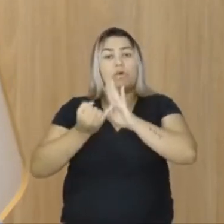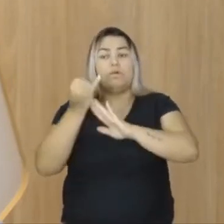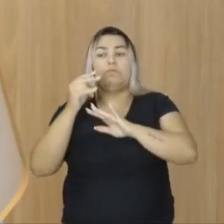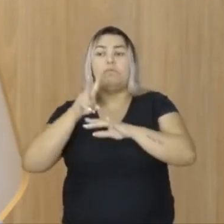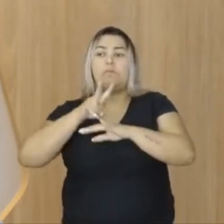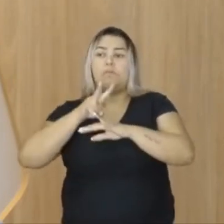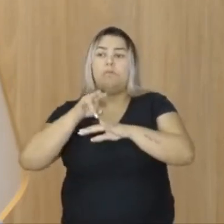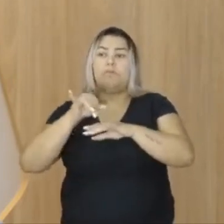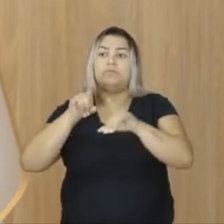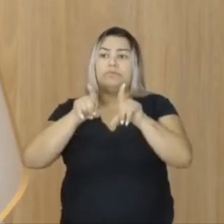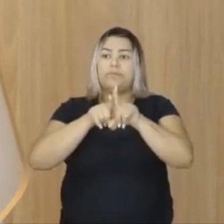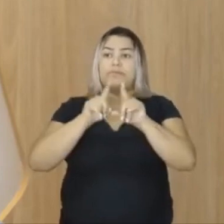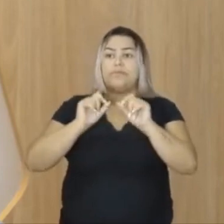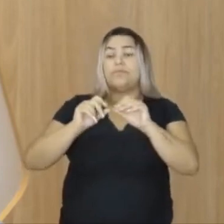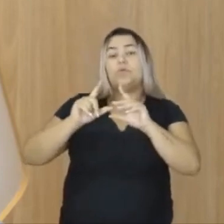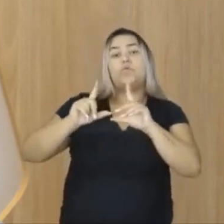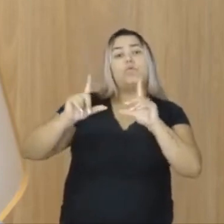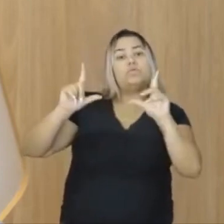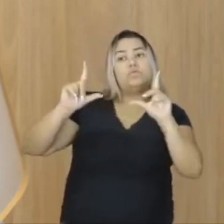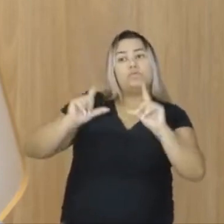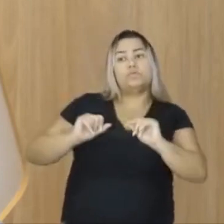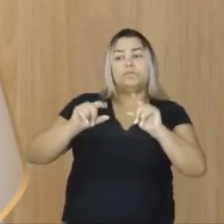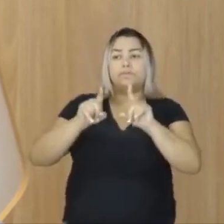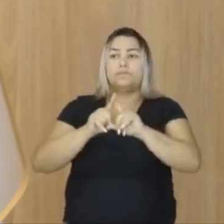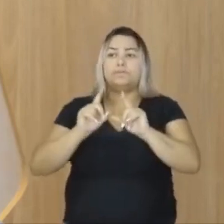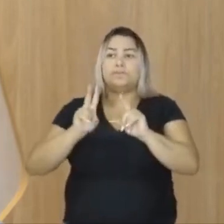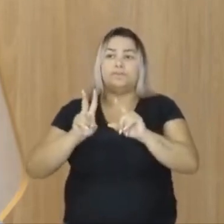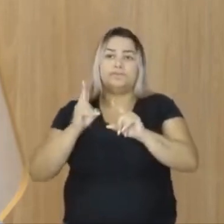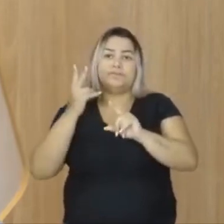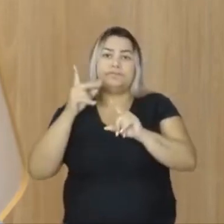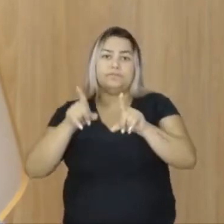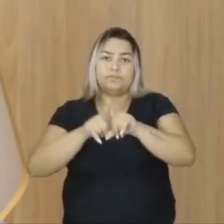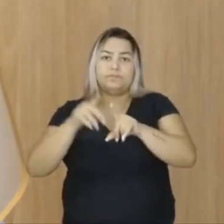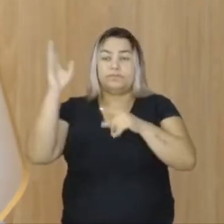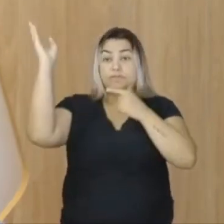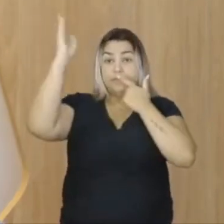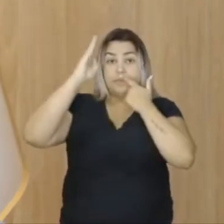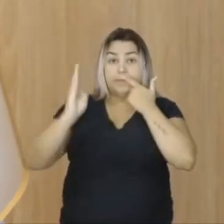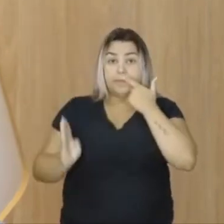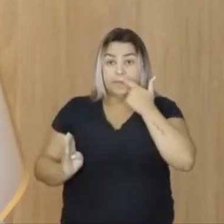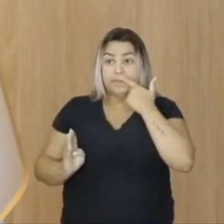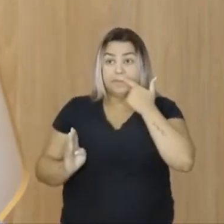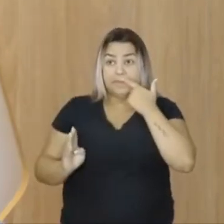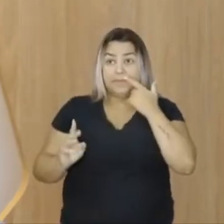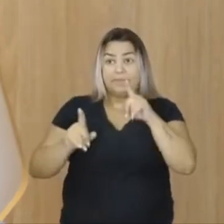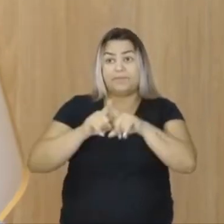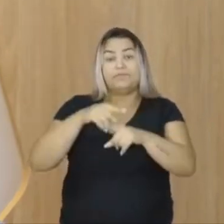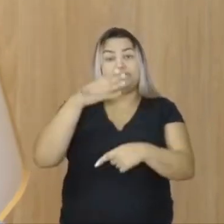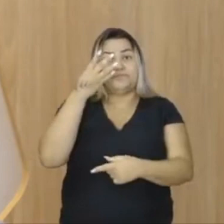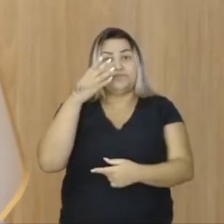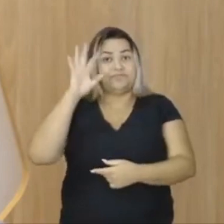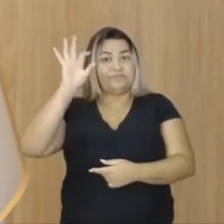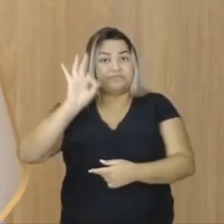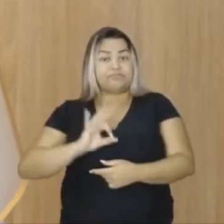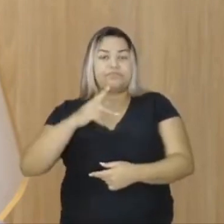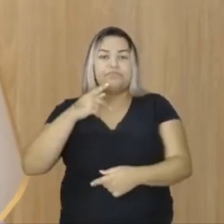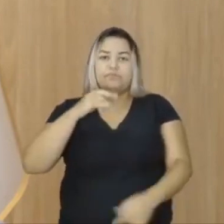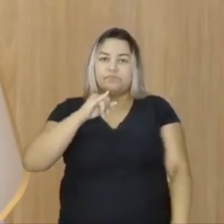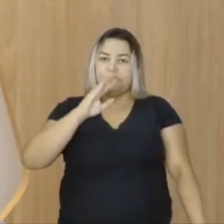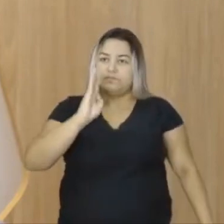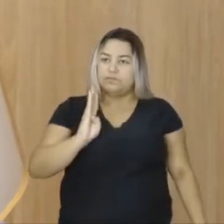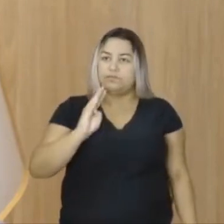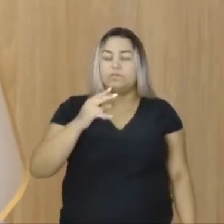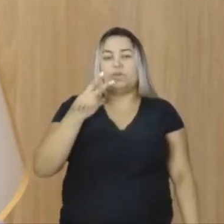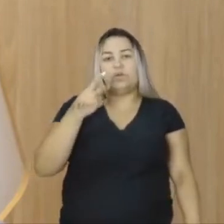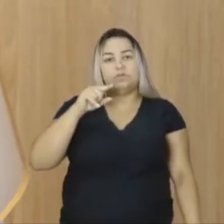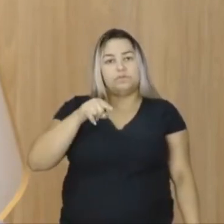no destino, já diminui o custo do produto com valor agregado para o Brasil vender para o mundo, porque o Brasil já teve 4% do PIB mundial, hoje só tem